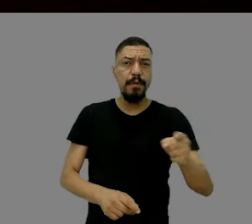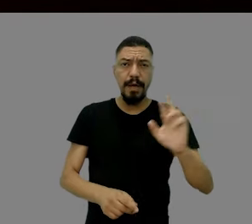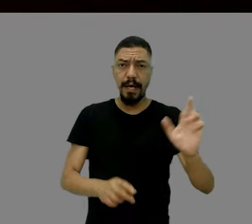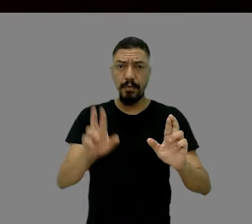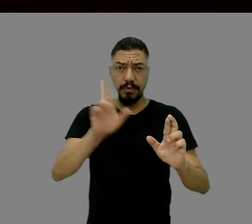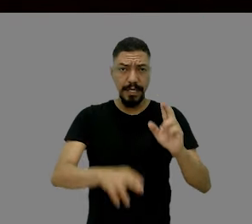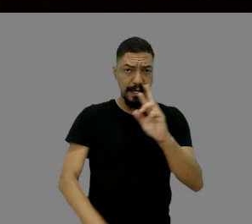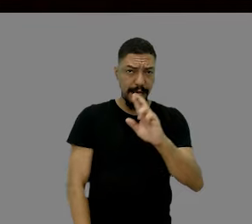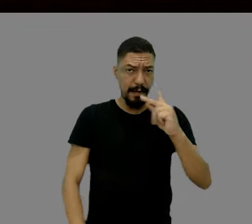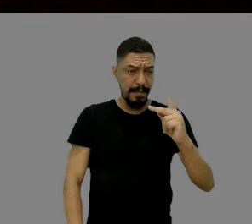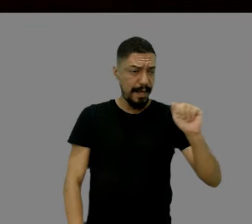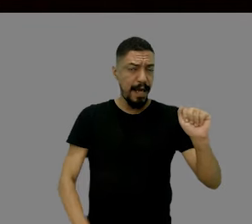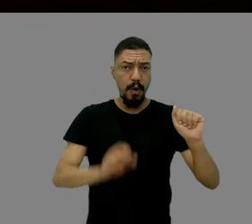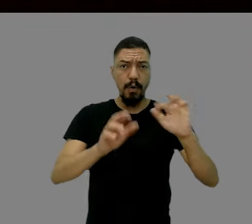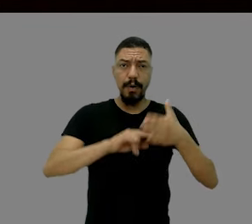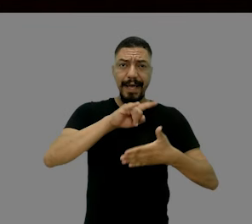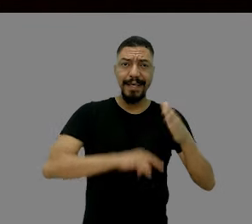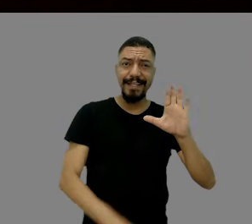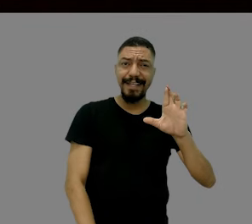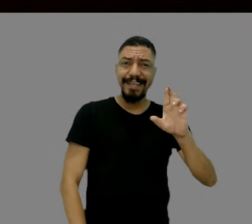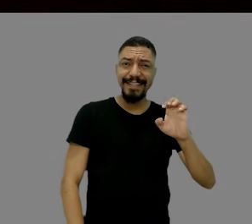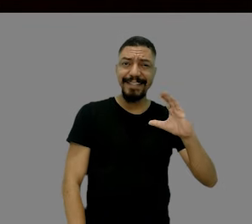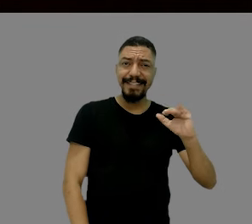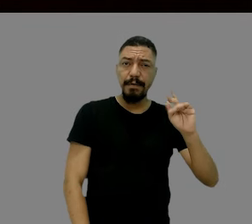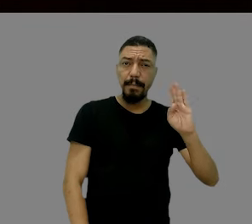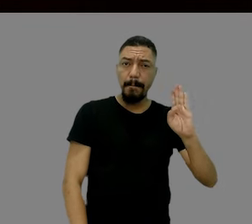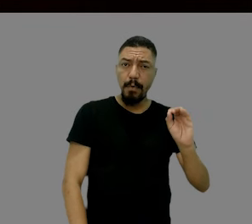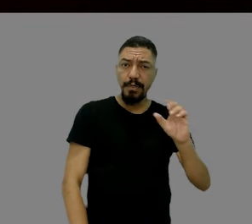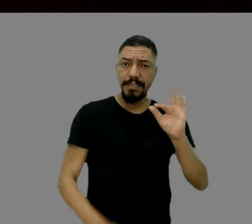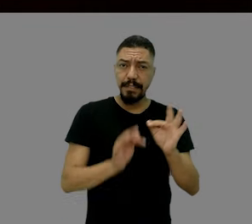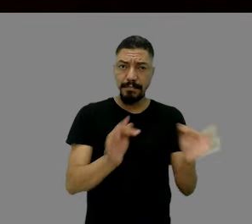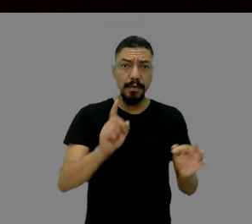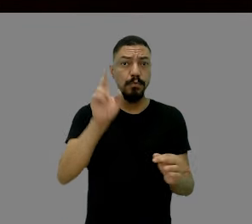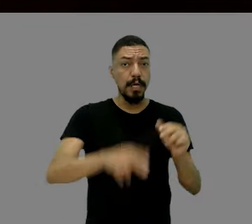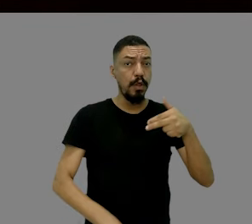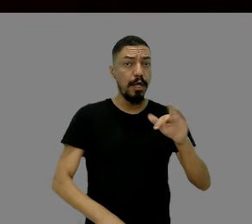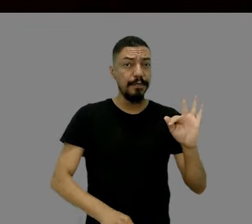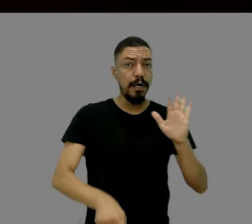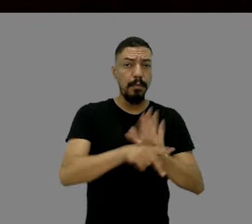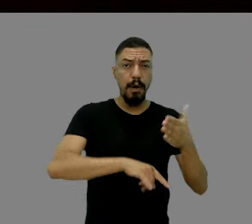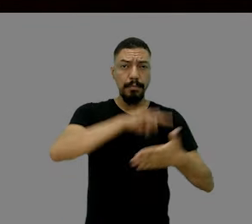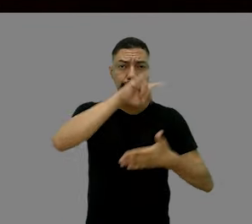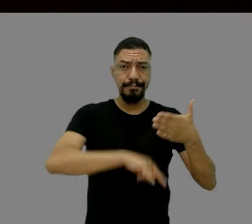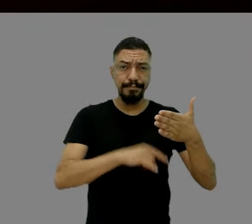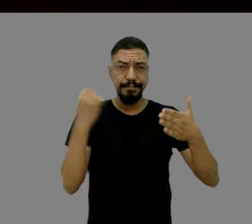via empresa, que pode ser uma empresa sem fins lucrativos, uma empresa com fins lucrativos ou uma MEI,